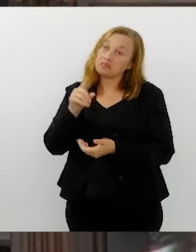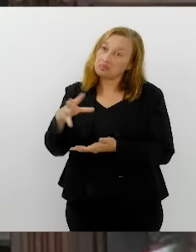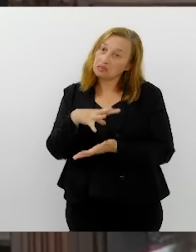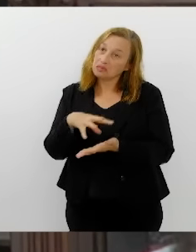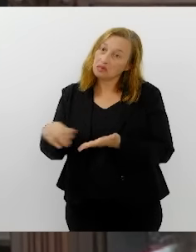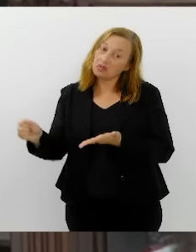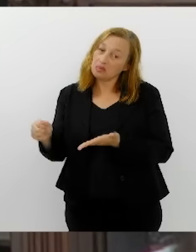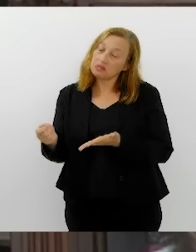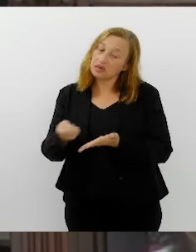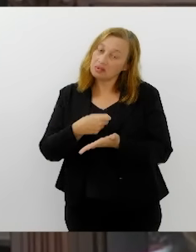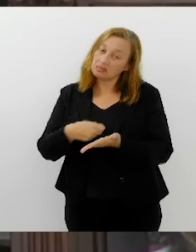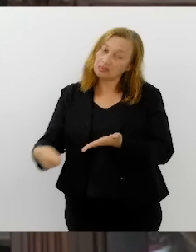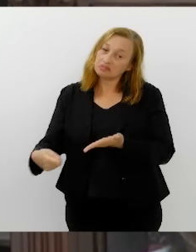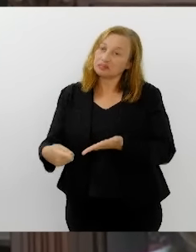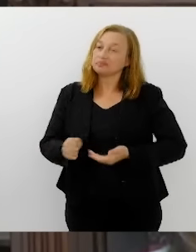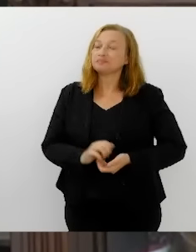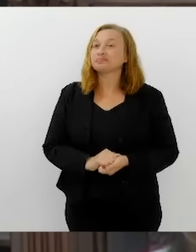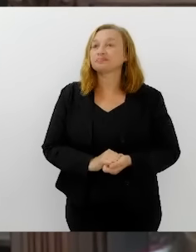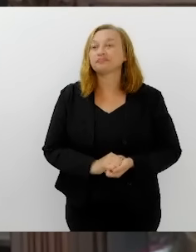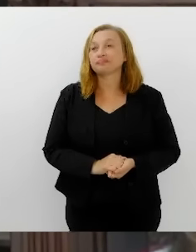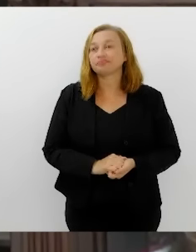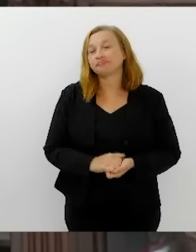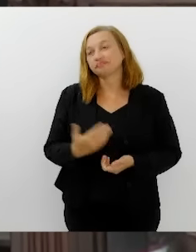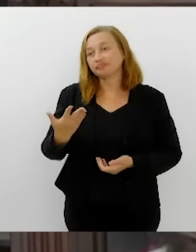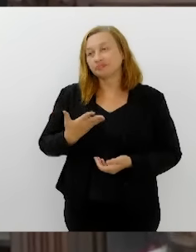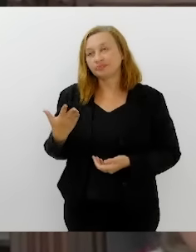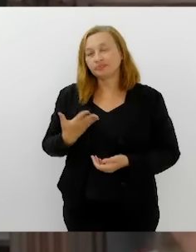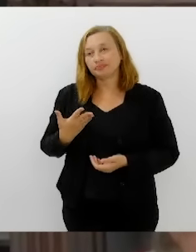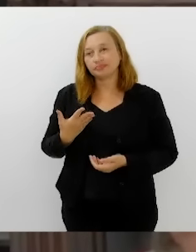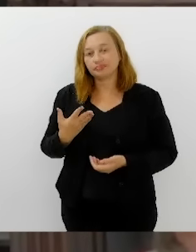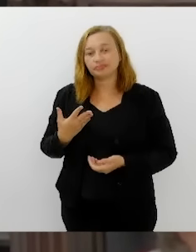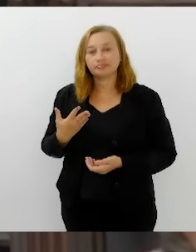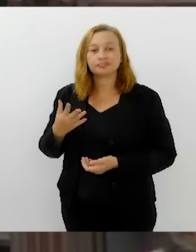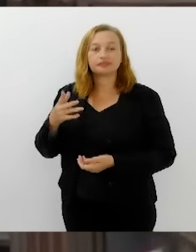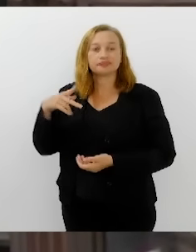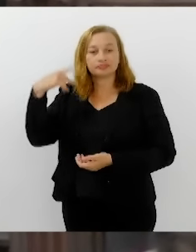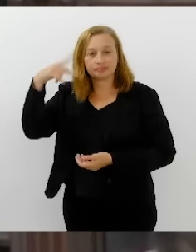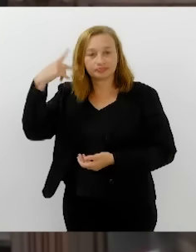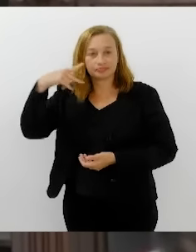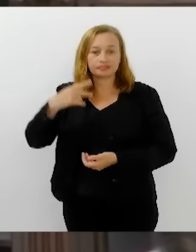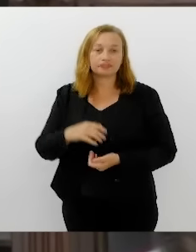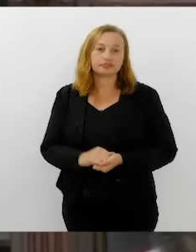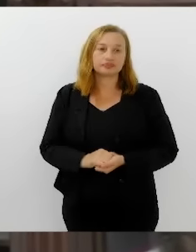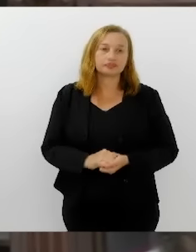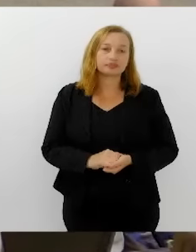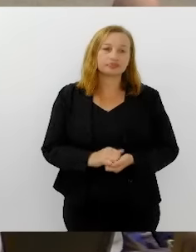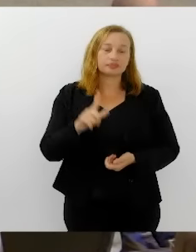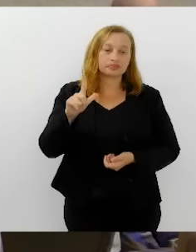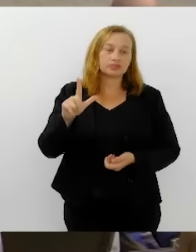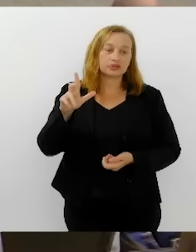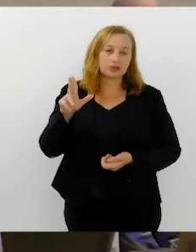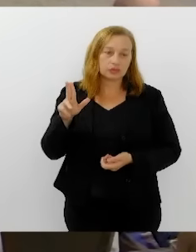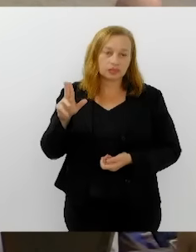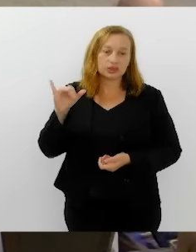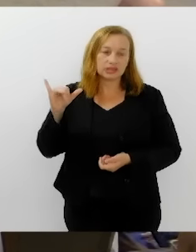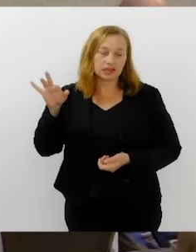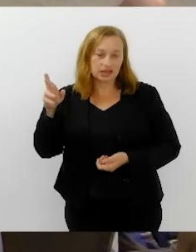aqui. Minha querida amiga Luciara, vereadora, meu caríssimo Padre Antônio Guerra,